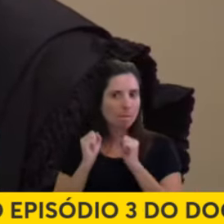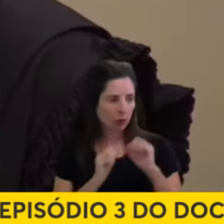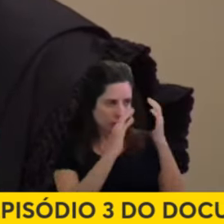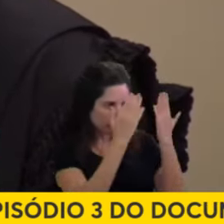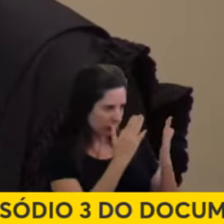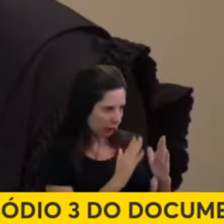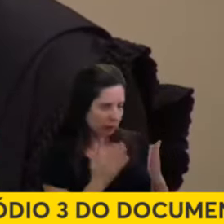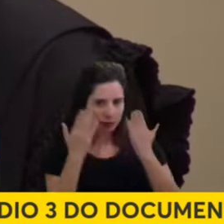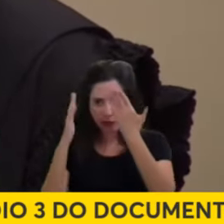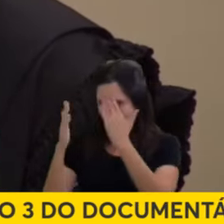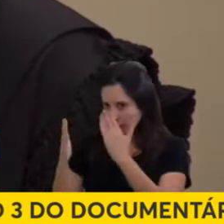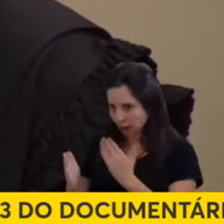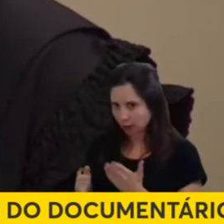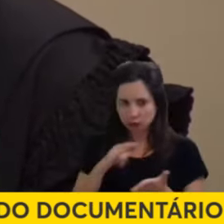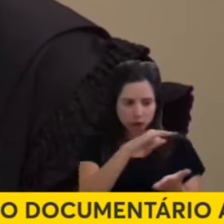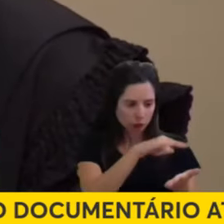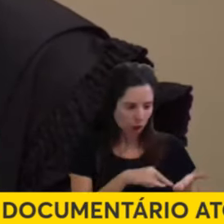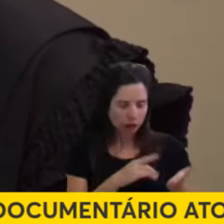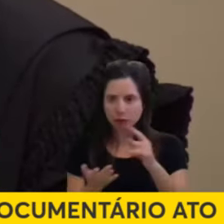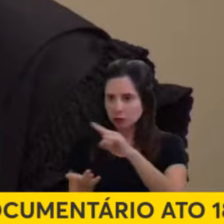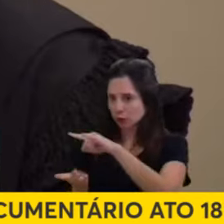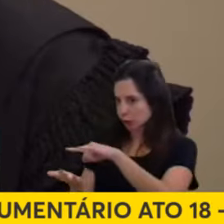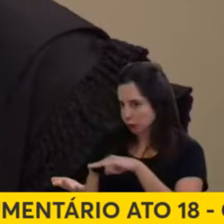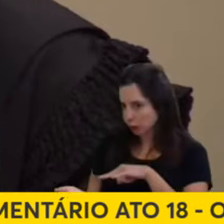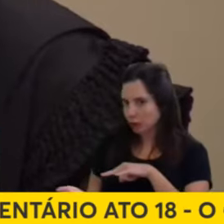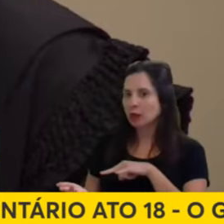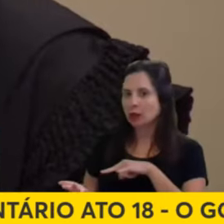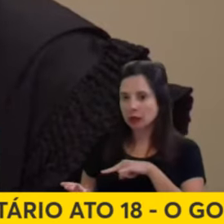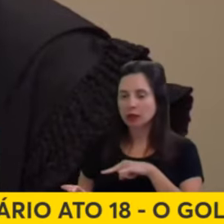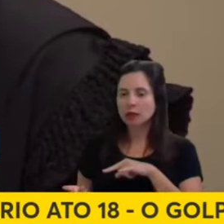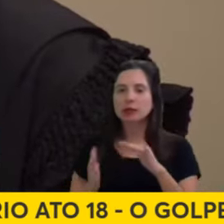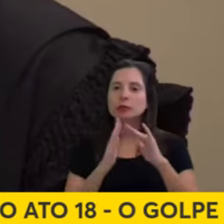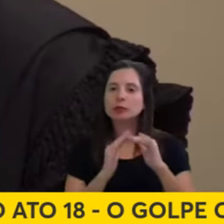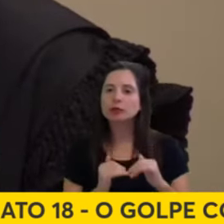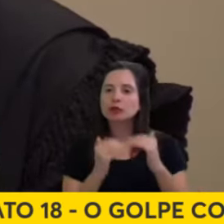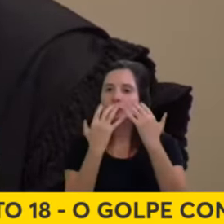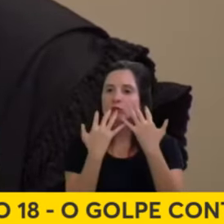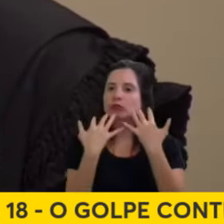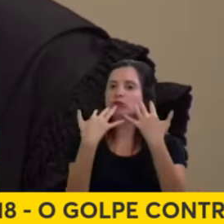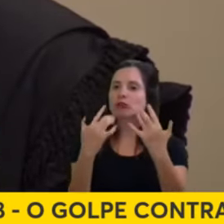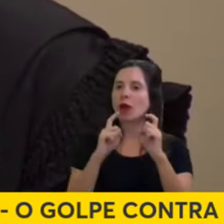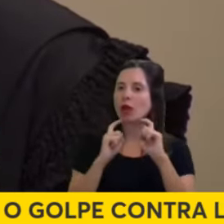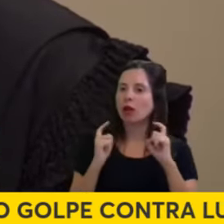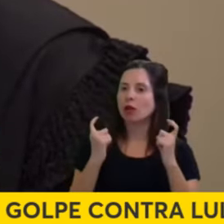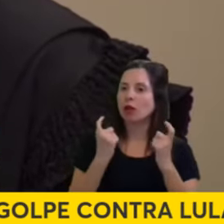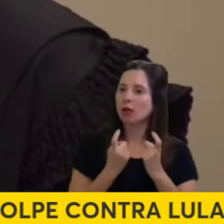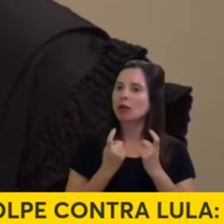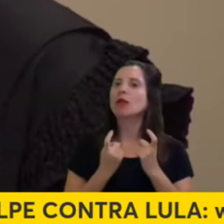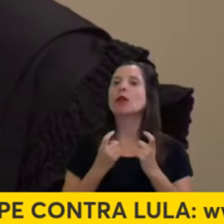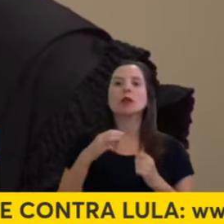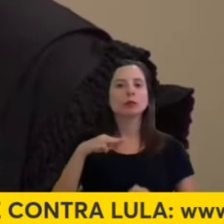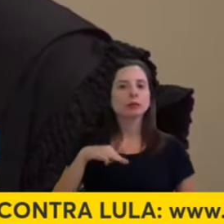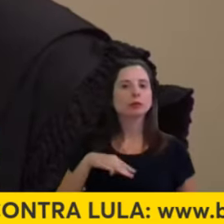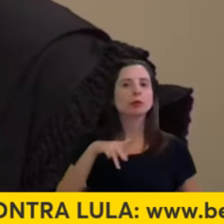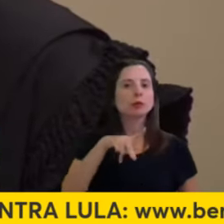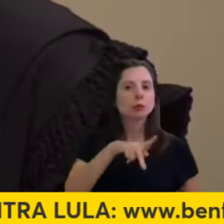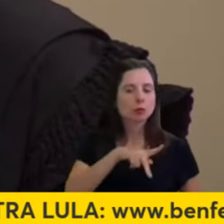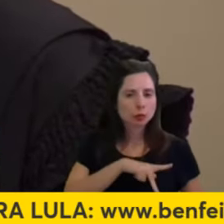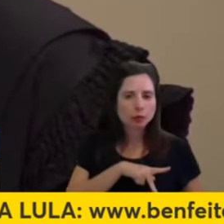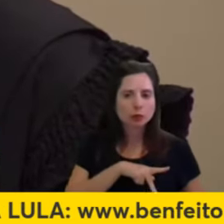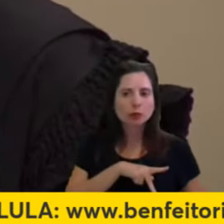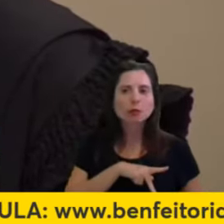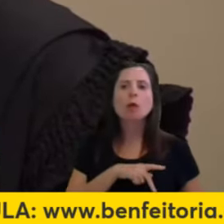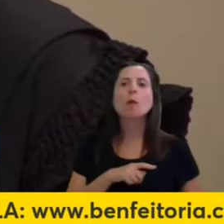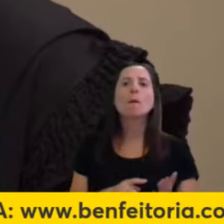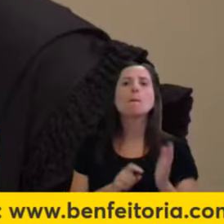hábil acolheu o pedido subsidiário e redesignar as audiências como pontu Ministério Público apesar da apresentação tardia